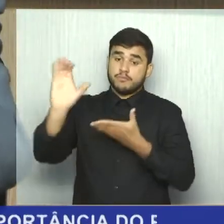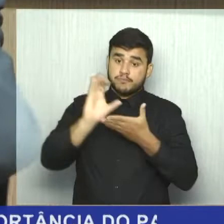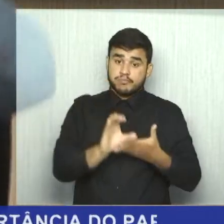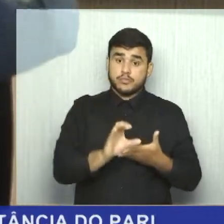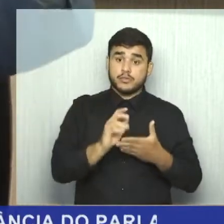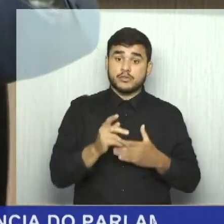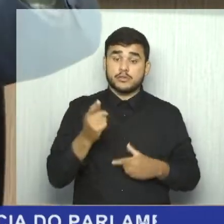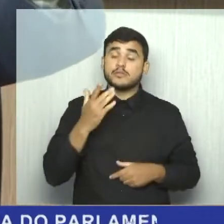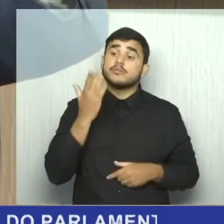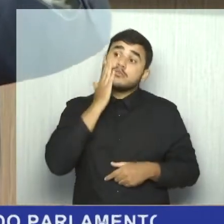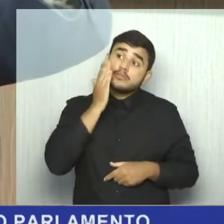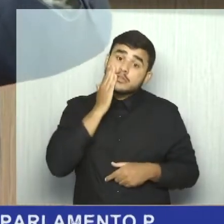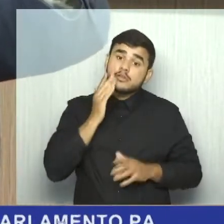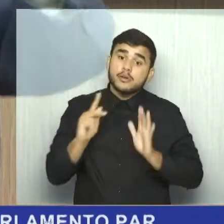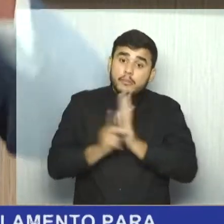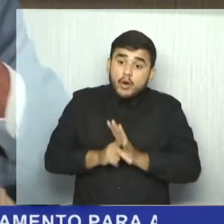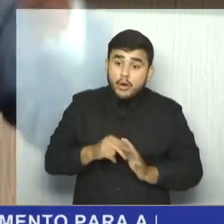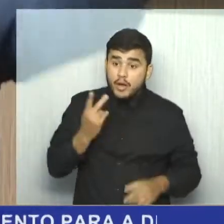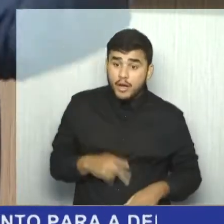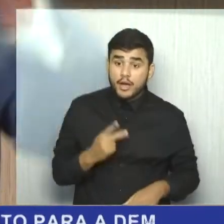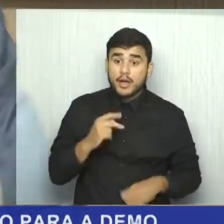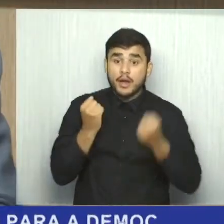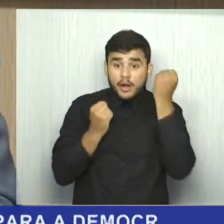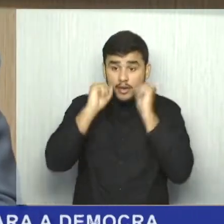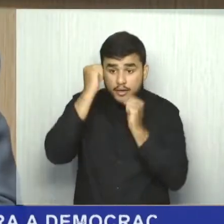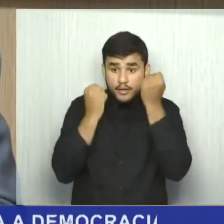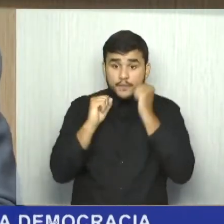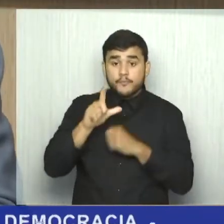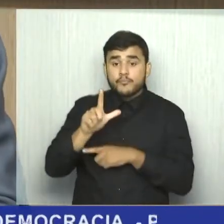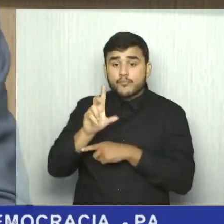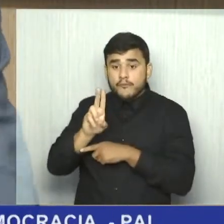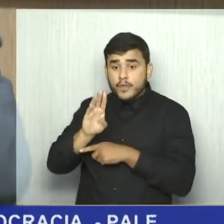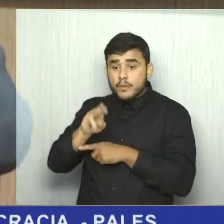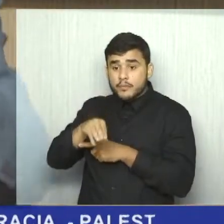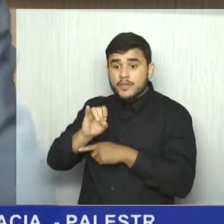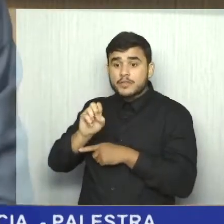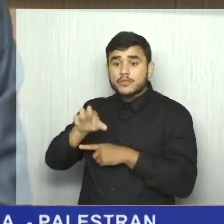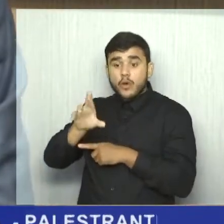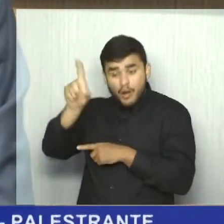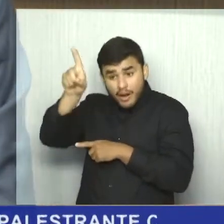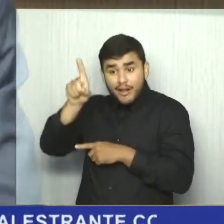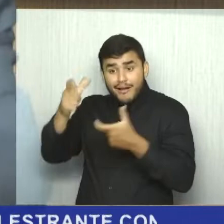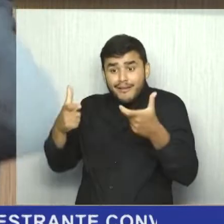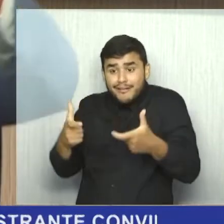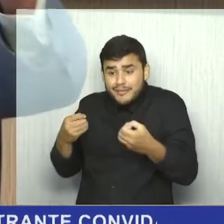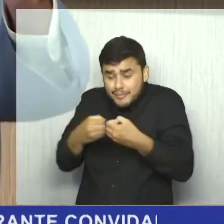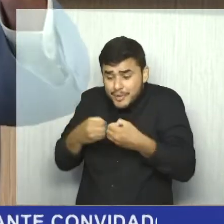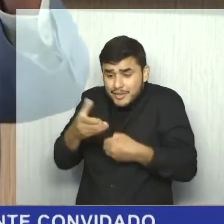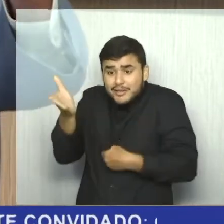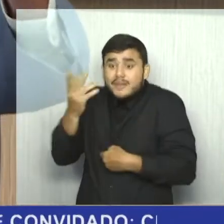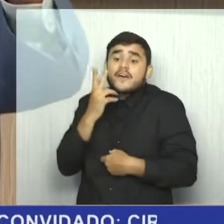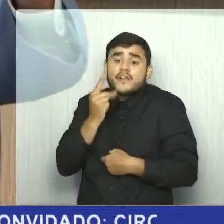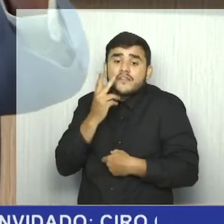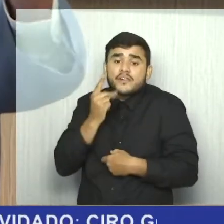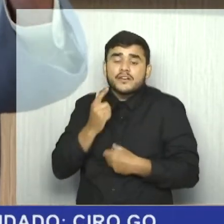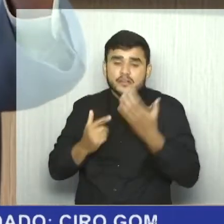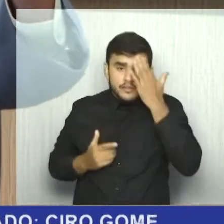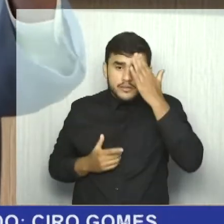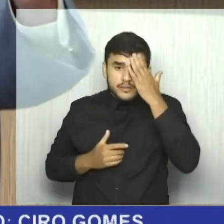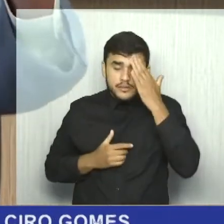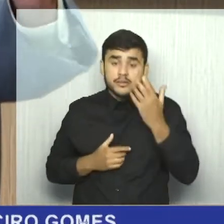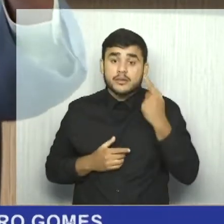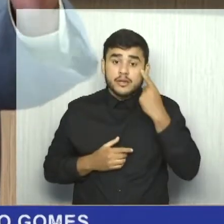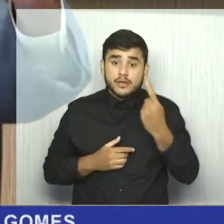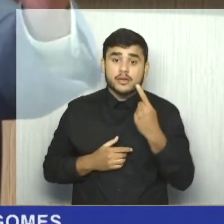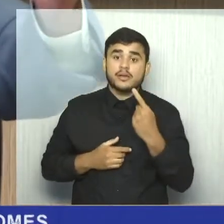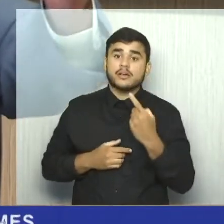a Lubinor, que é uma refinaria que tem aqui, ali, no Serviluz, foram os cearenses. Esse magote de filho de Santa Bárbara,